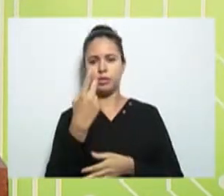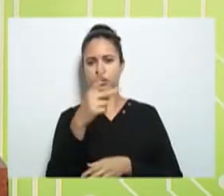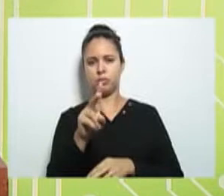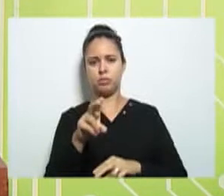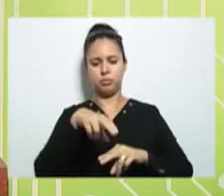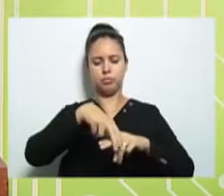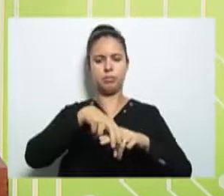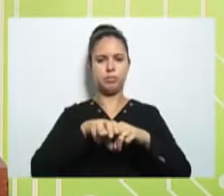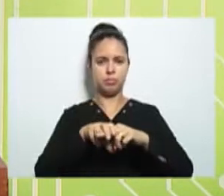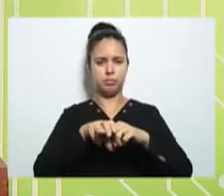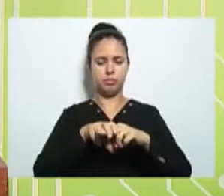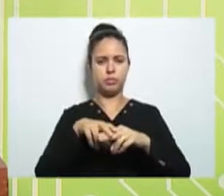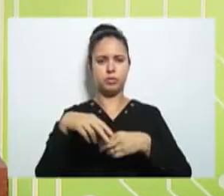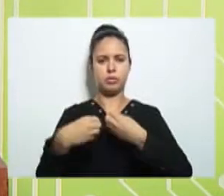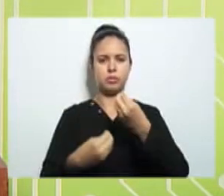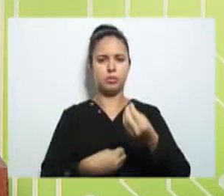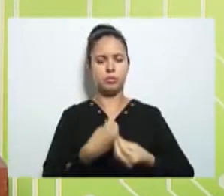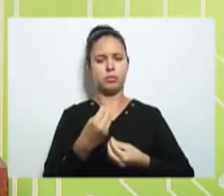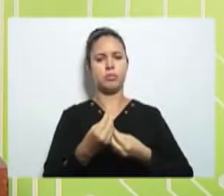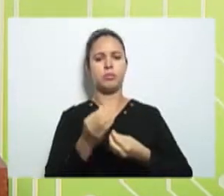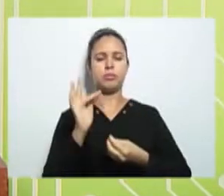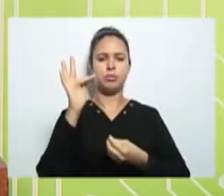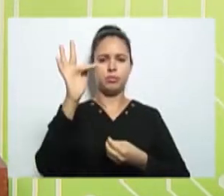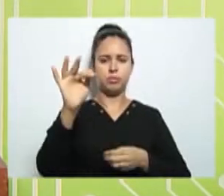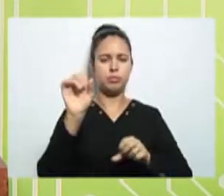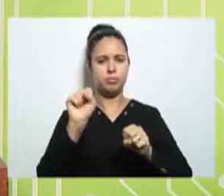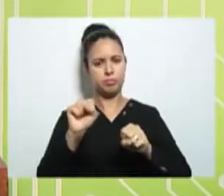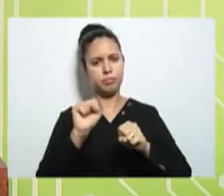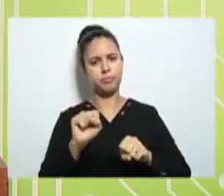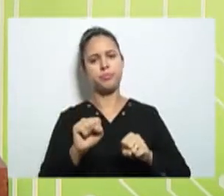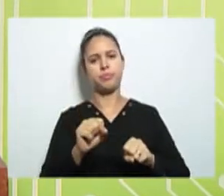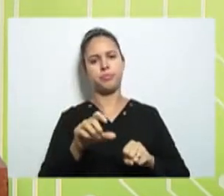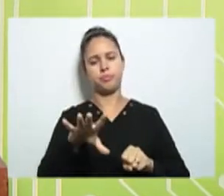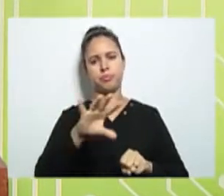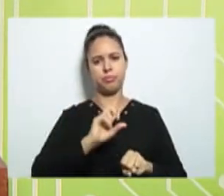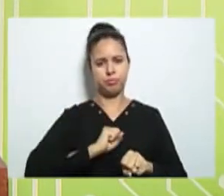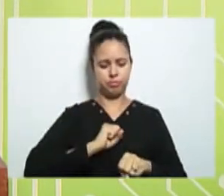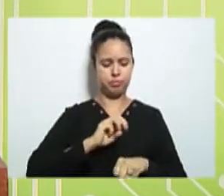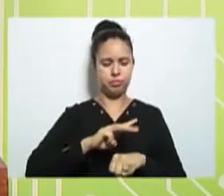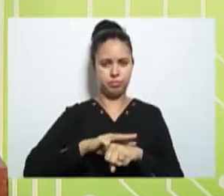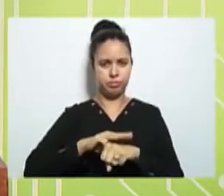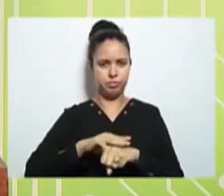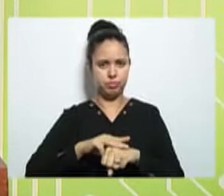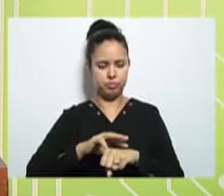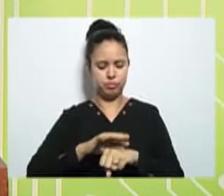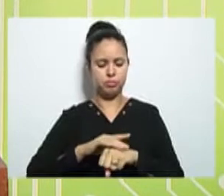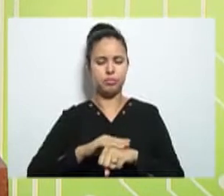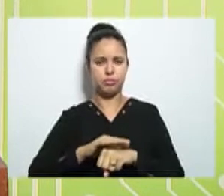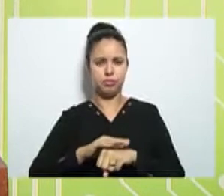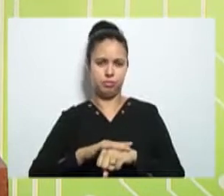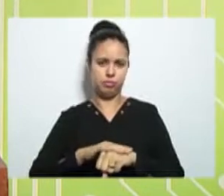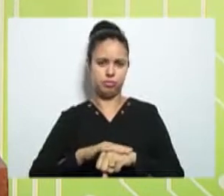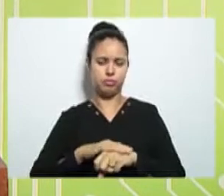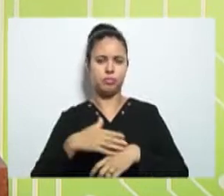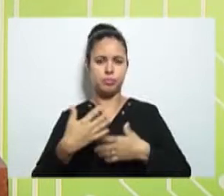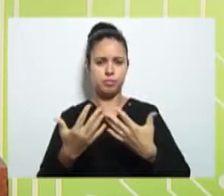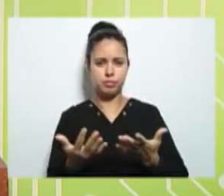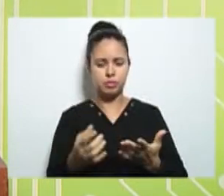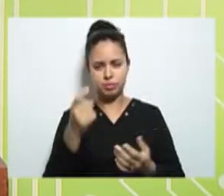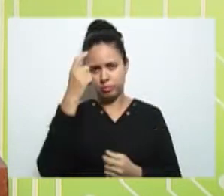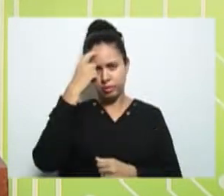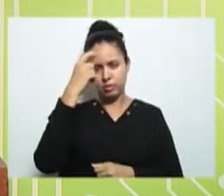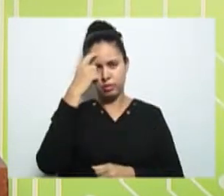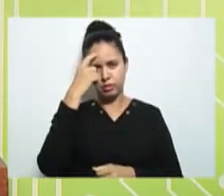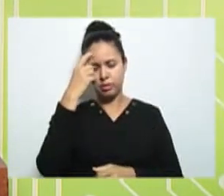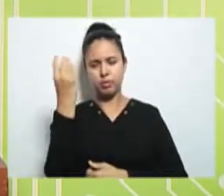de sentar, isso aí pode te trazer alguns malefícios em relação ao uso da informática, tá? Então, o que se pensou?